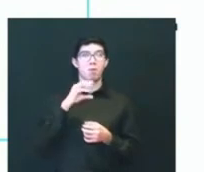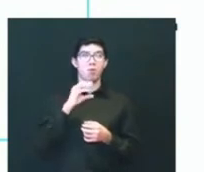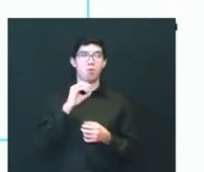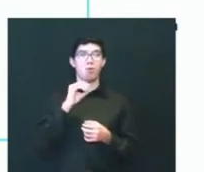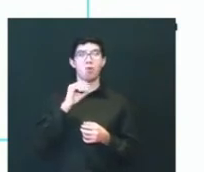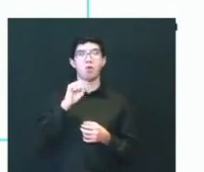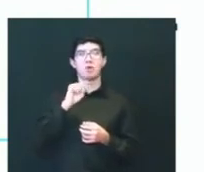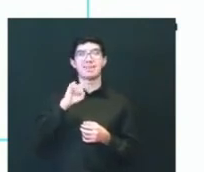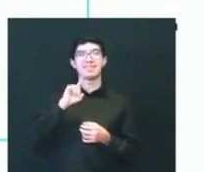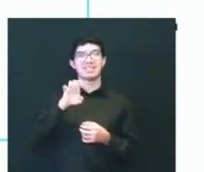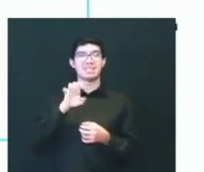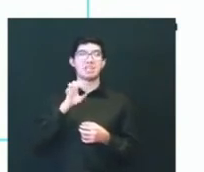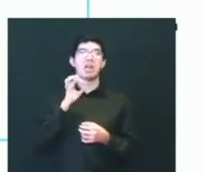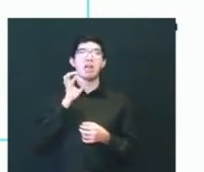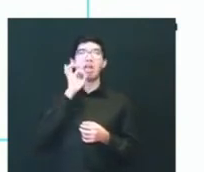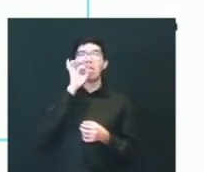boca,